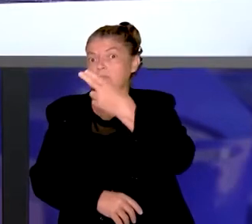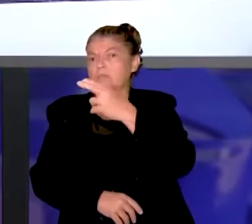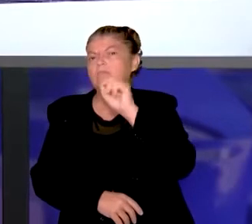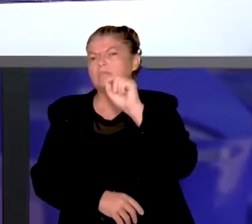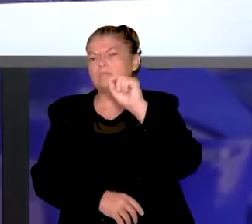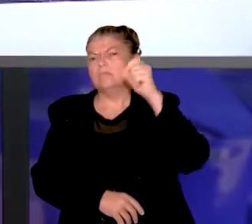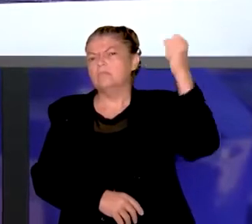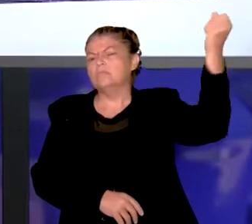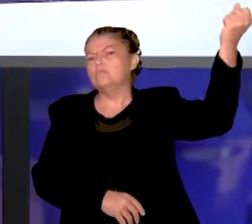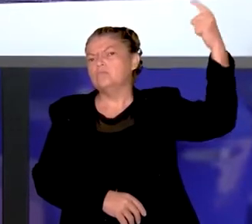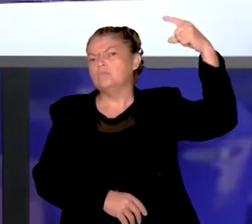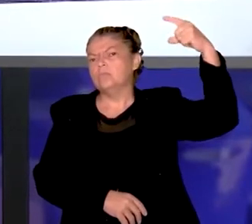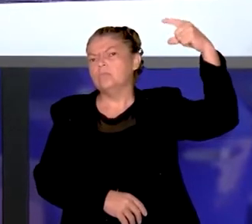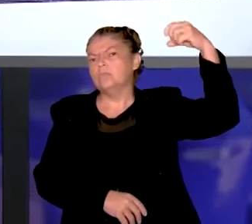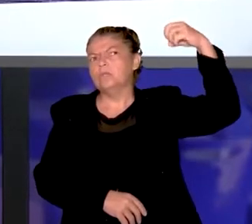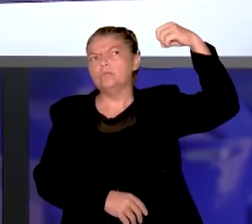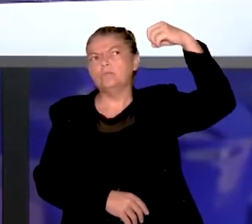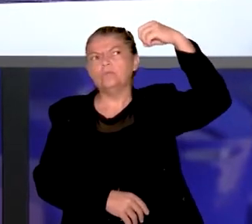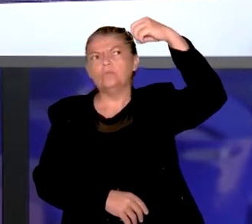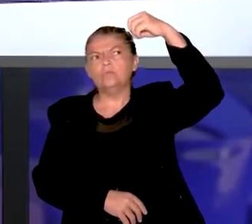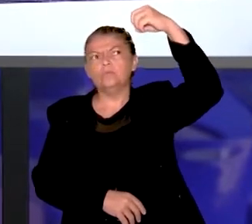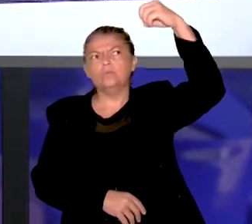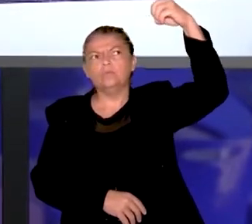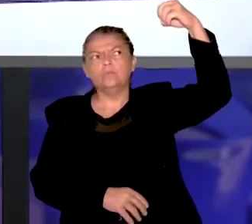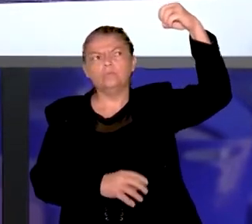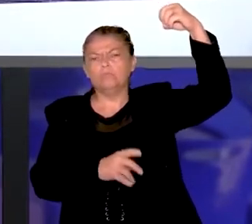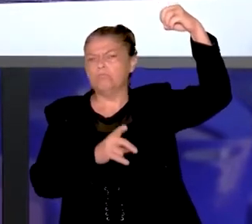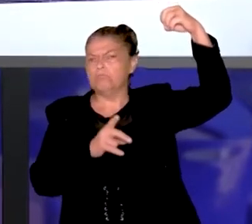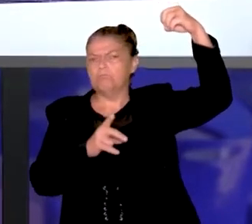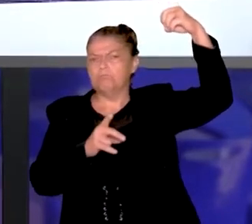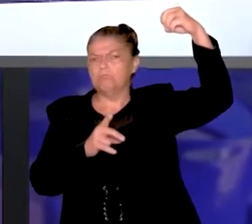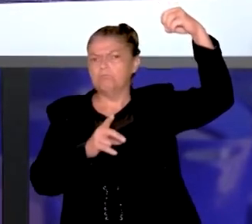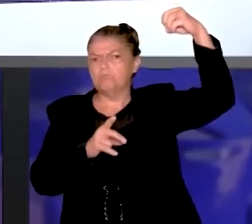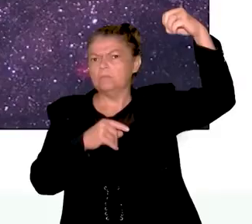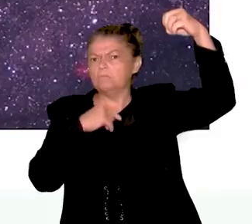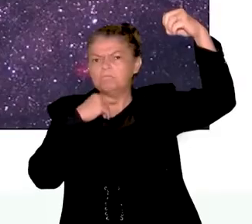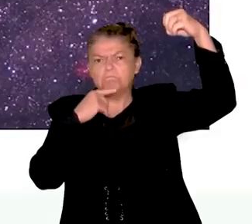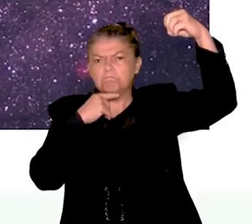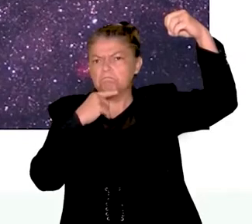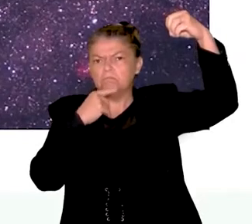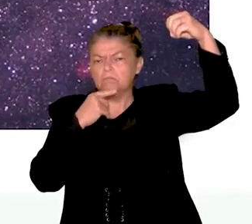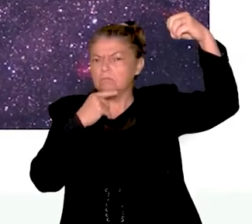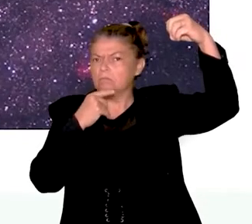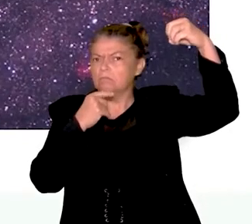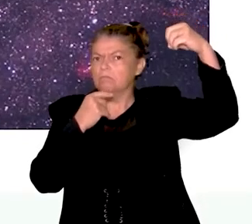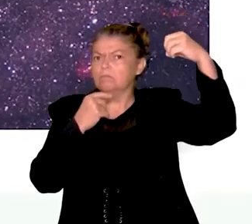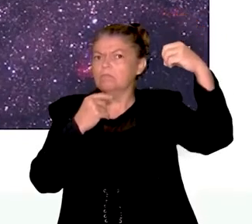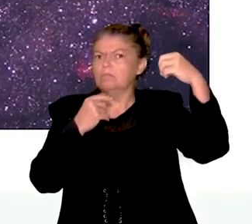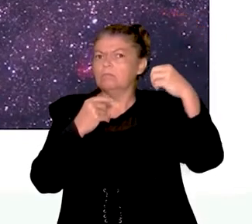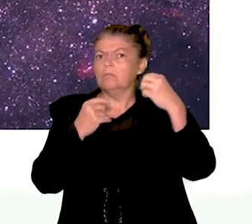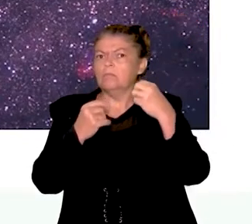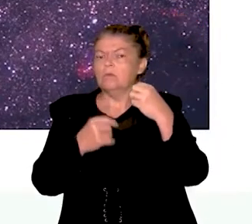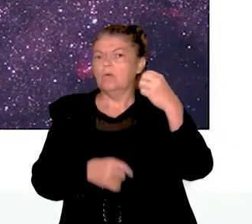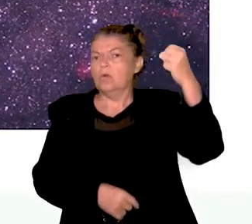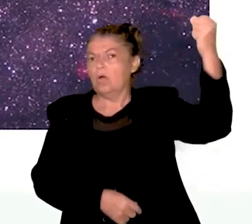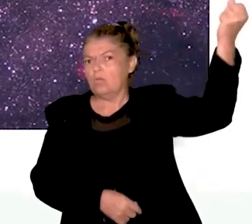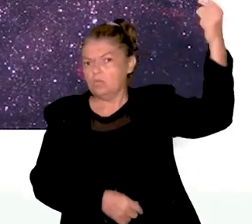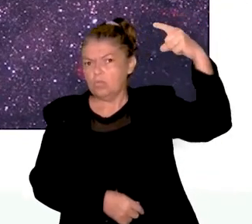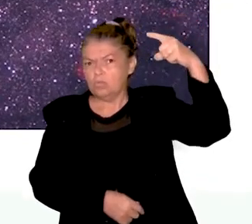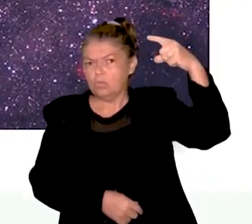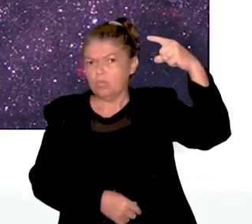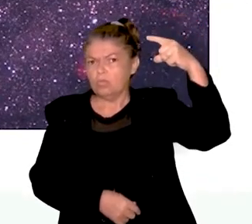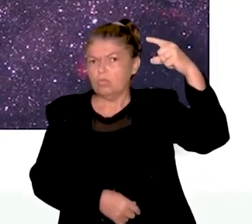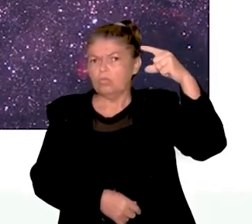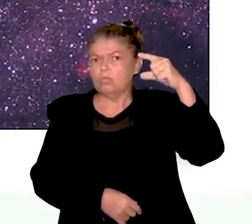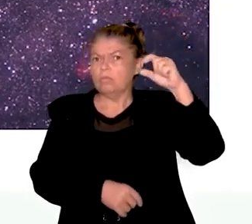movimenta. Ele tem um movimento aparente do Sol. MAS é um movimento aparente do Sol, onde o Sol não se movimenta. E sim,